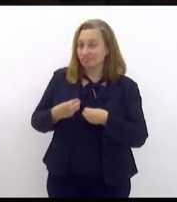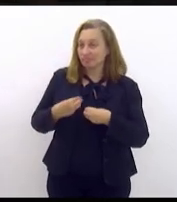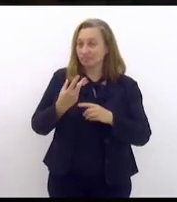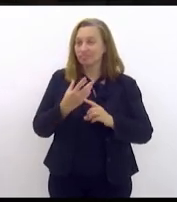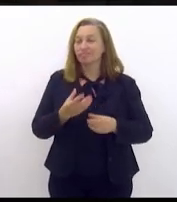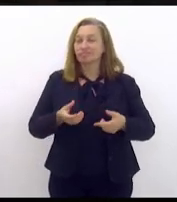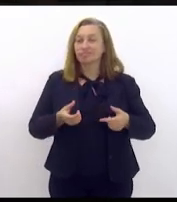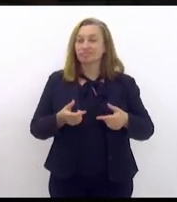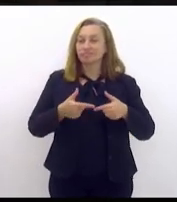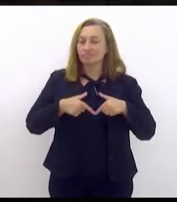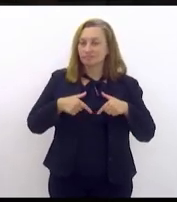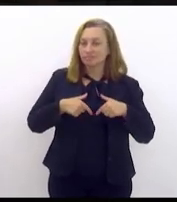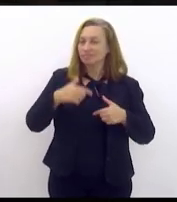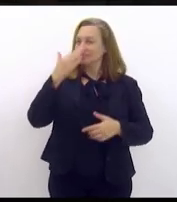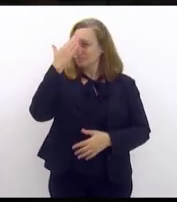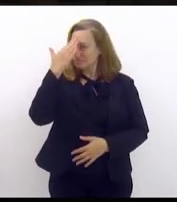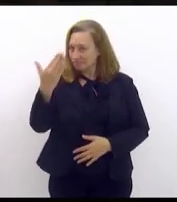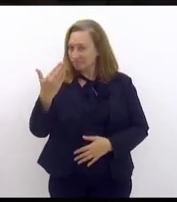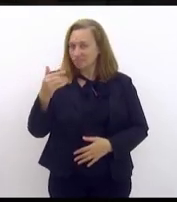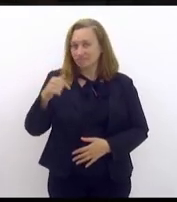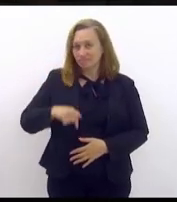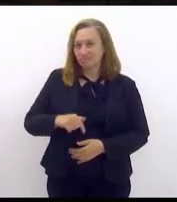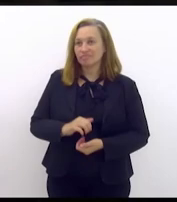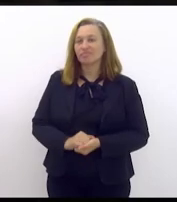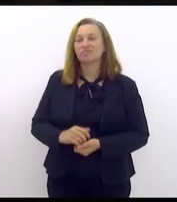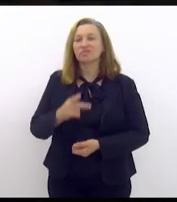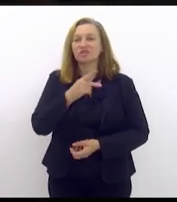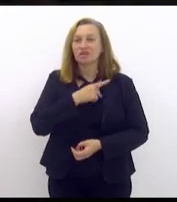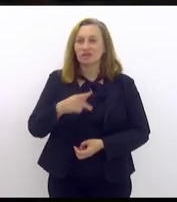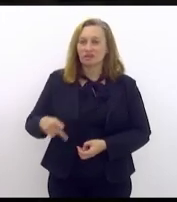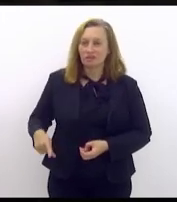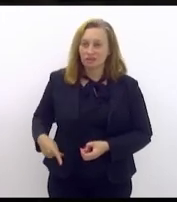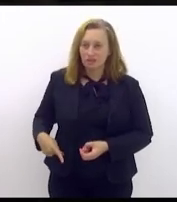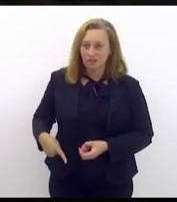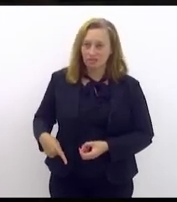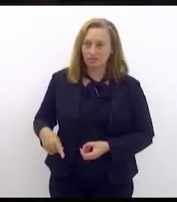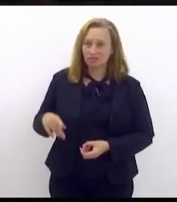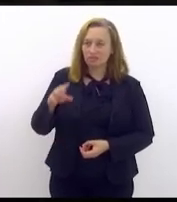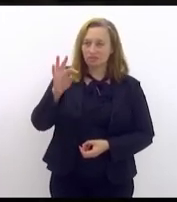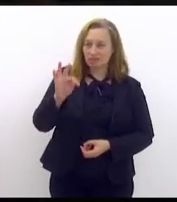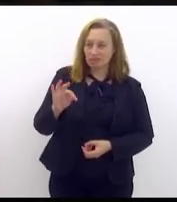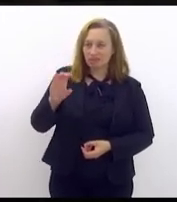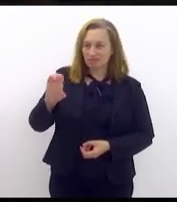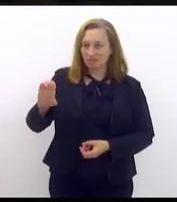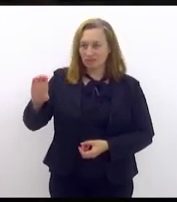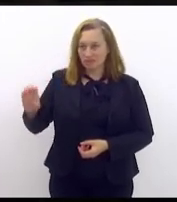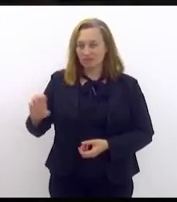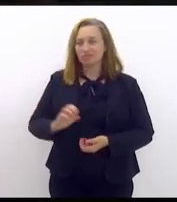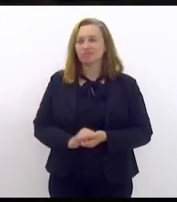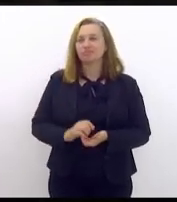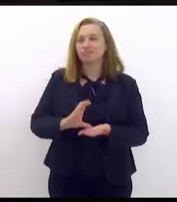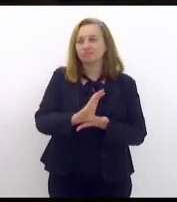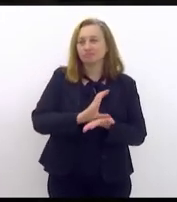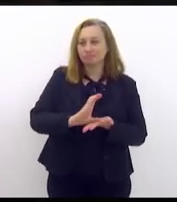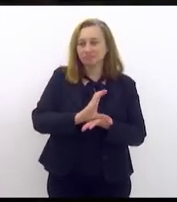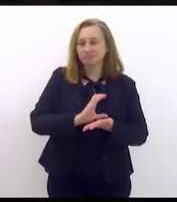eu agradeço aqui publicamente, foi o presidente do TCE,